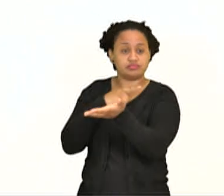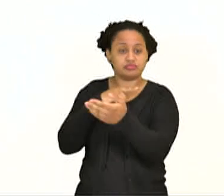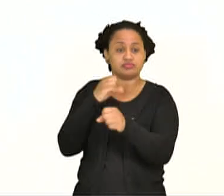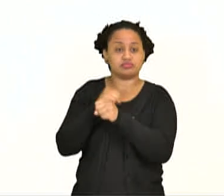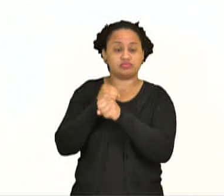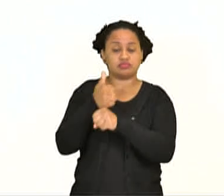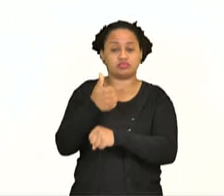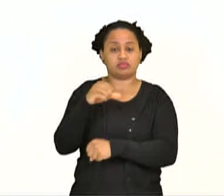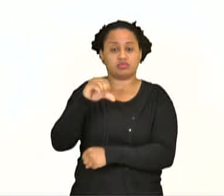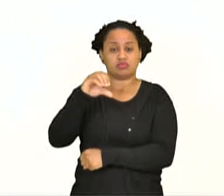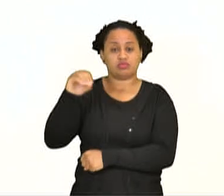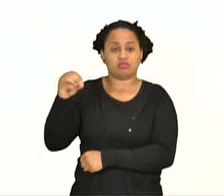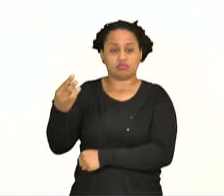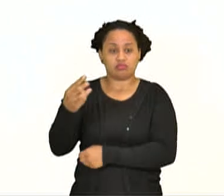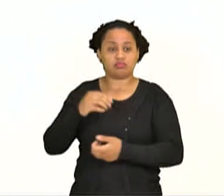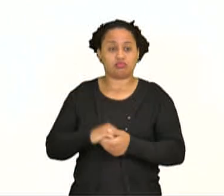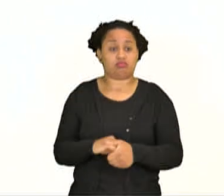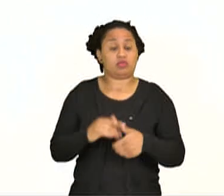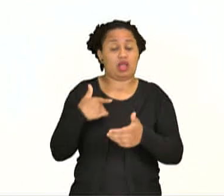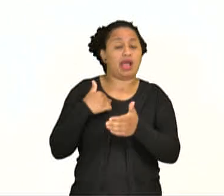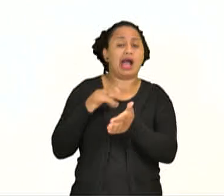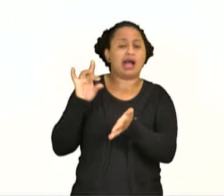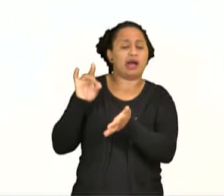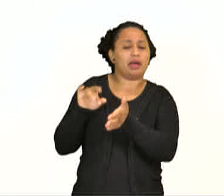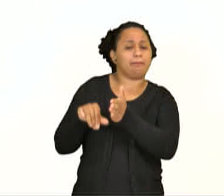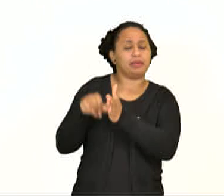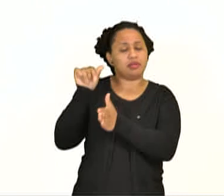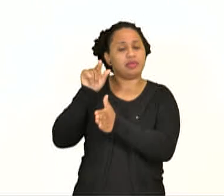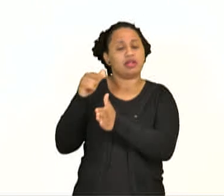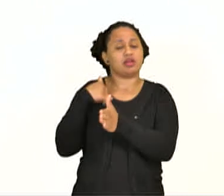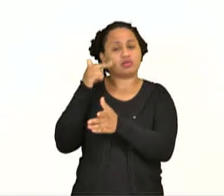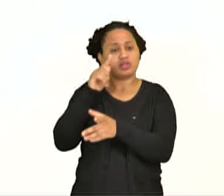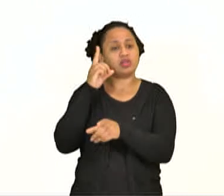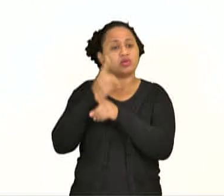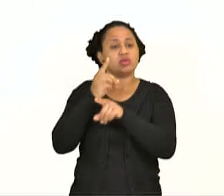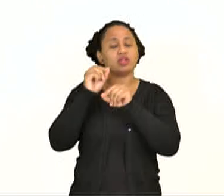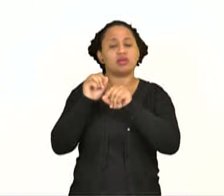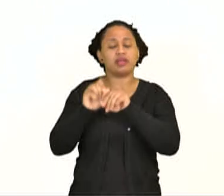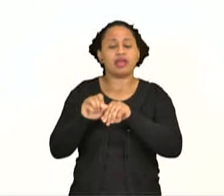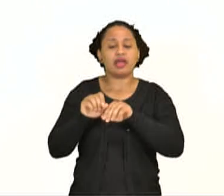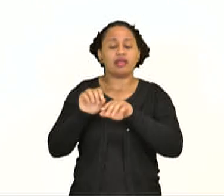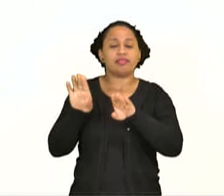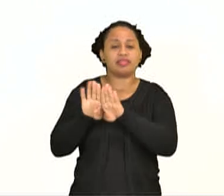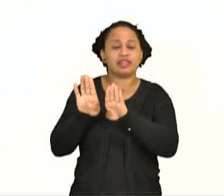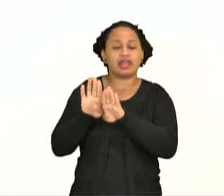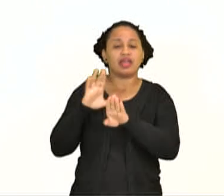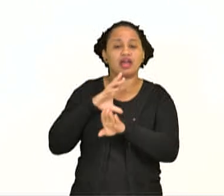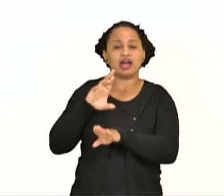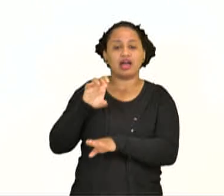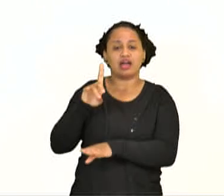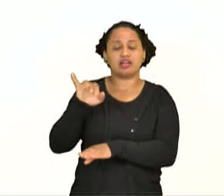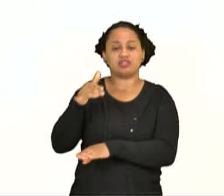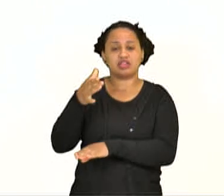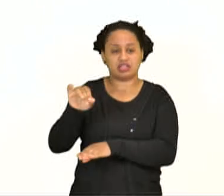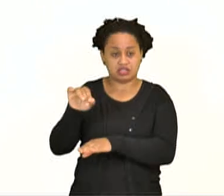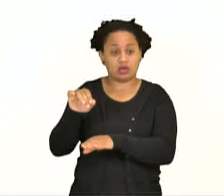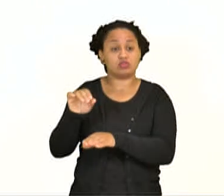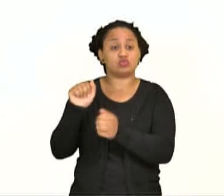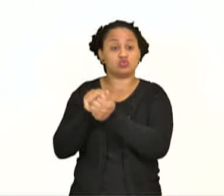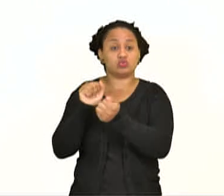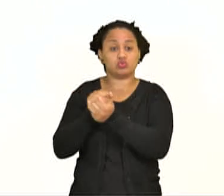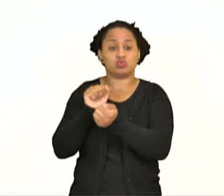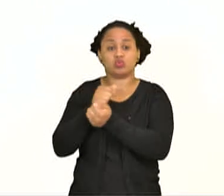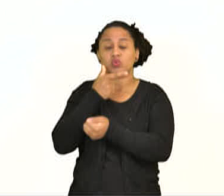1903. O pioneirismo nas pesquisas envolvendo a radiação, inicialmente ao lado do marido Pierre